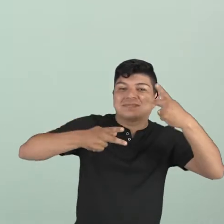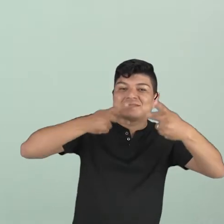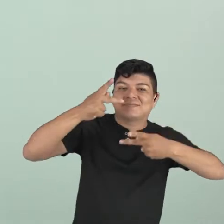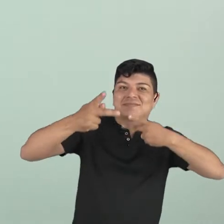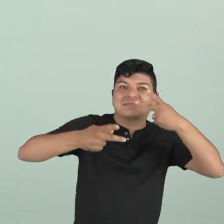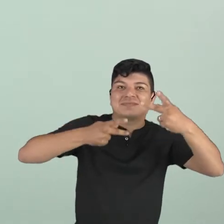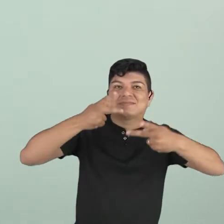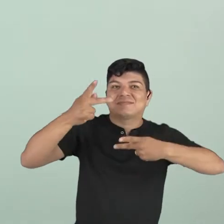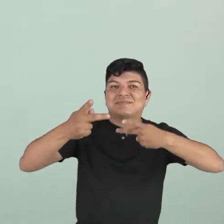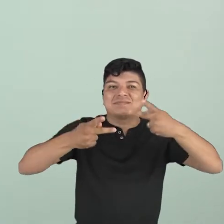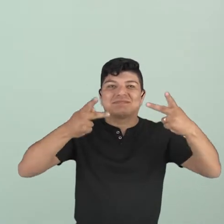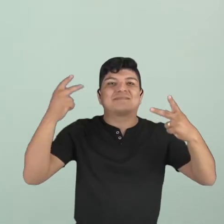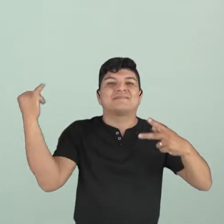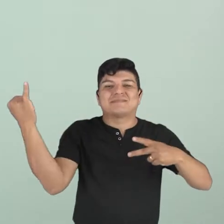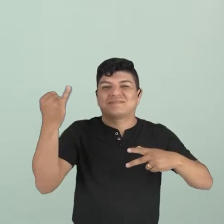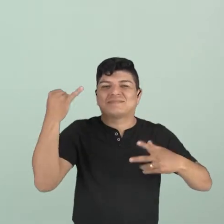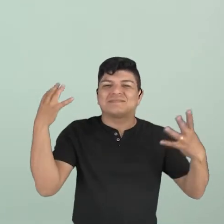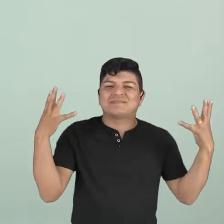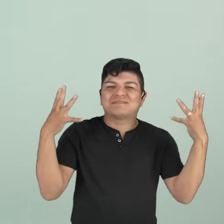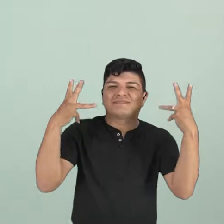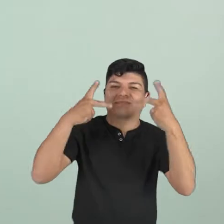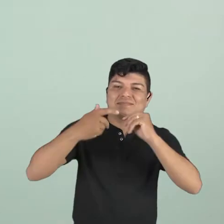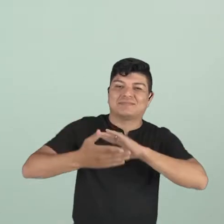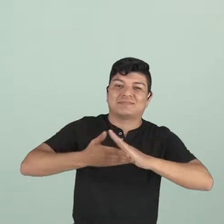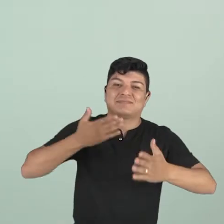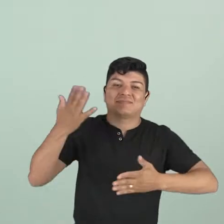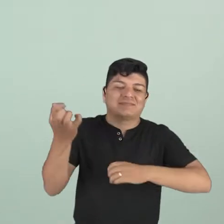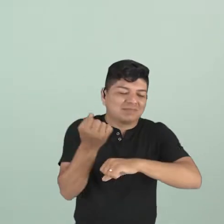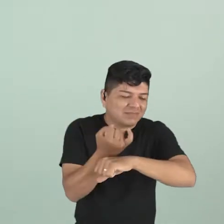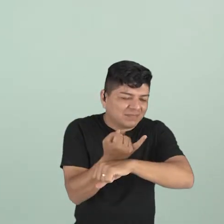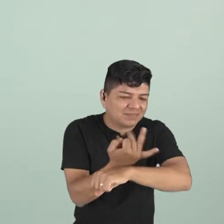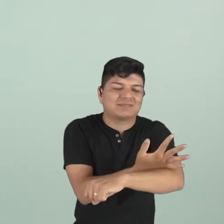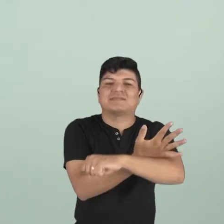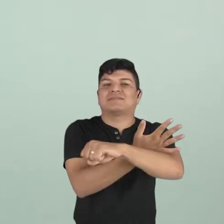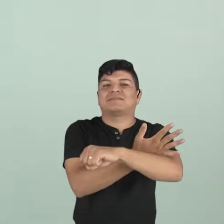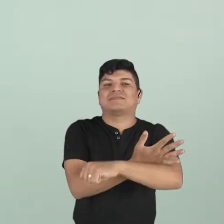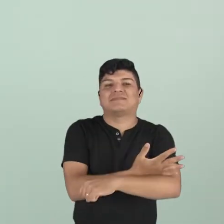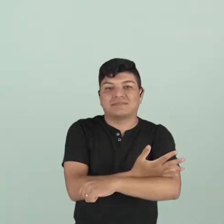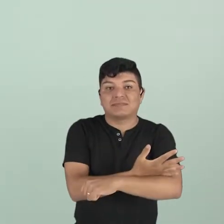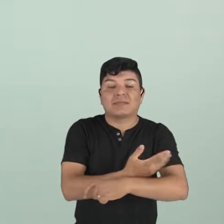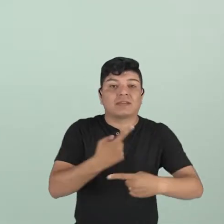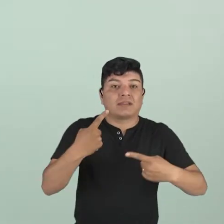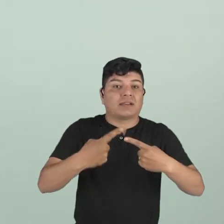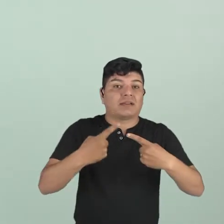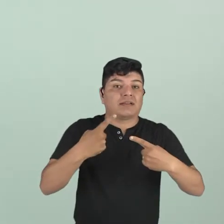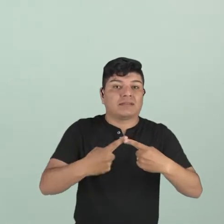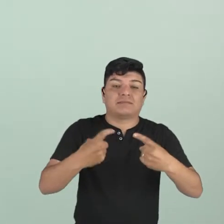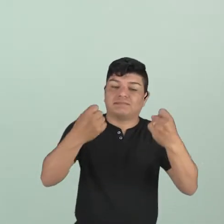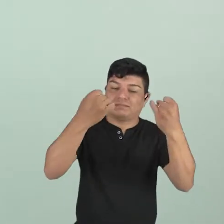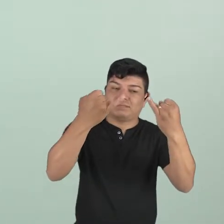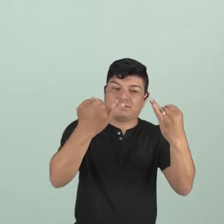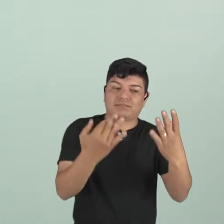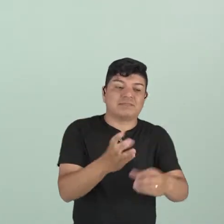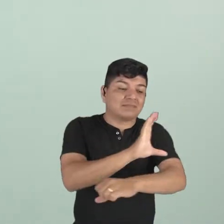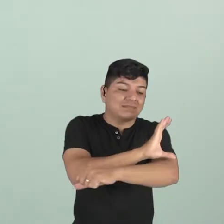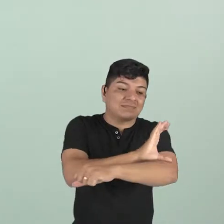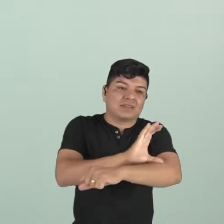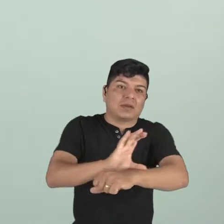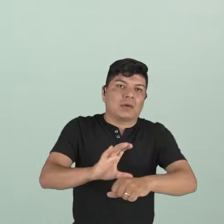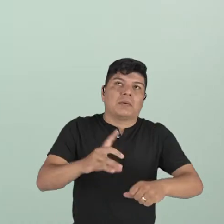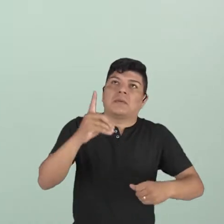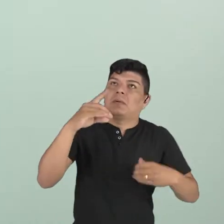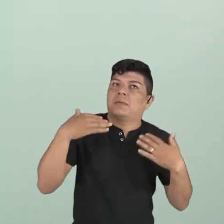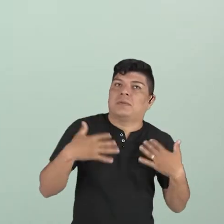hispanohablantes. Olha que interessante, que lindo, que maravilhoso. Eu fico até emocionado nessa hora aqui. Porque quando eu falo, né, em cultura, meu